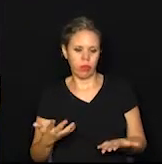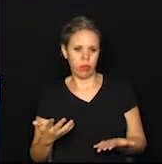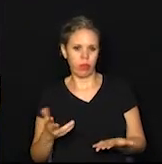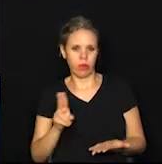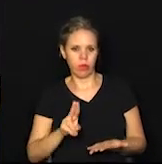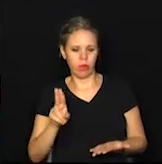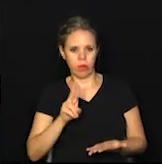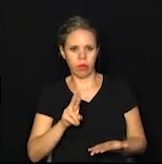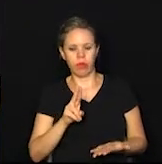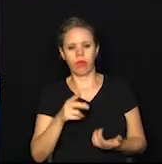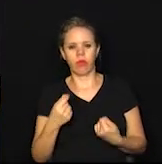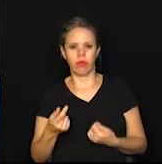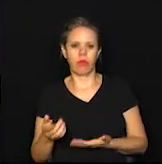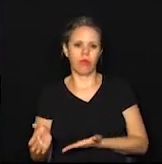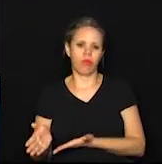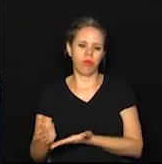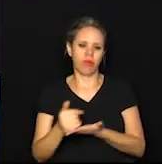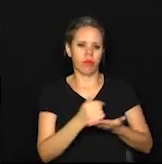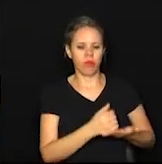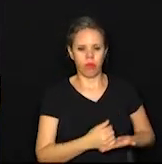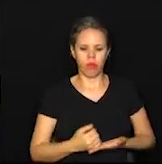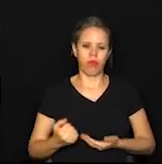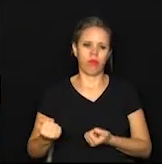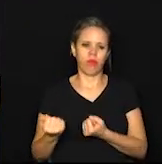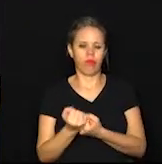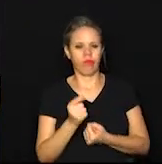por patrocínios, por